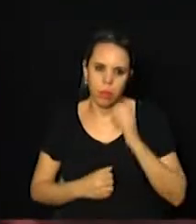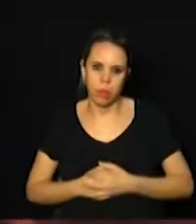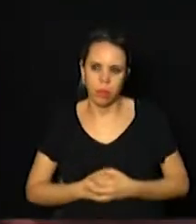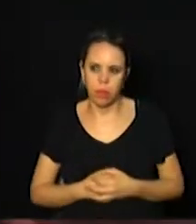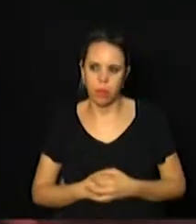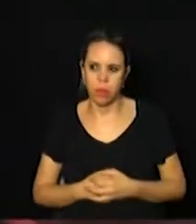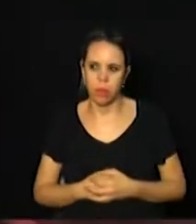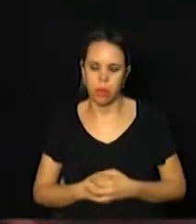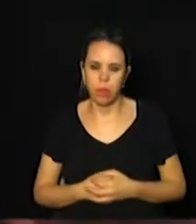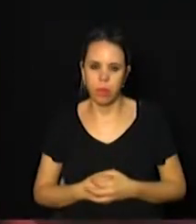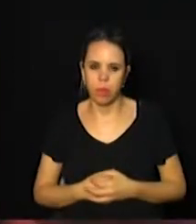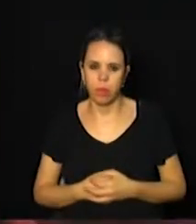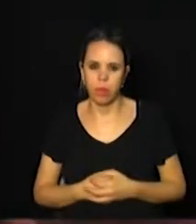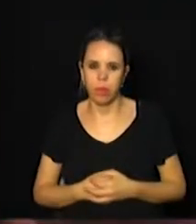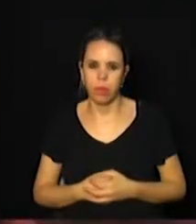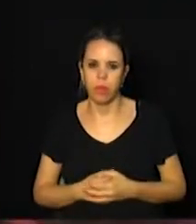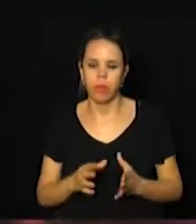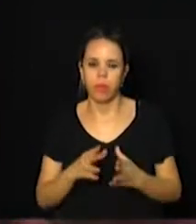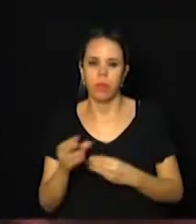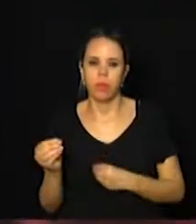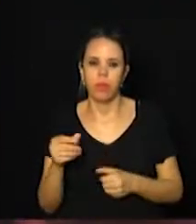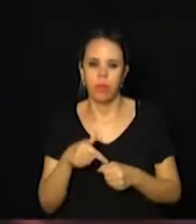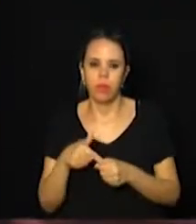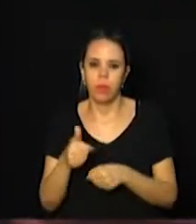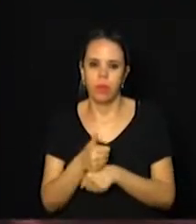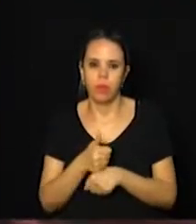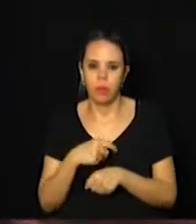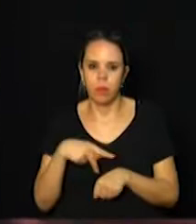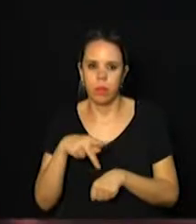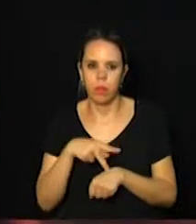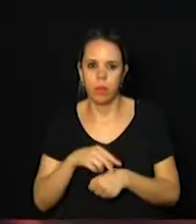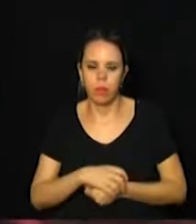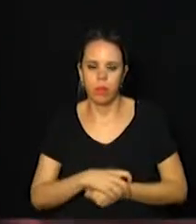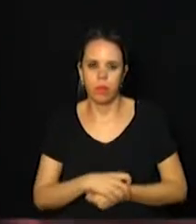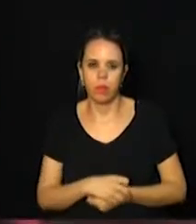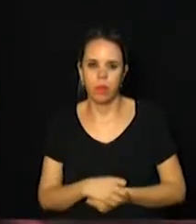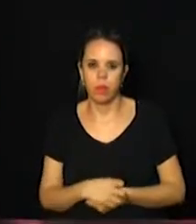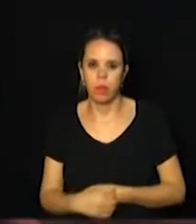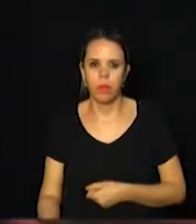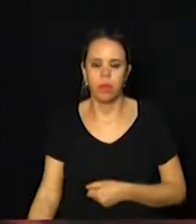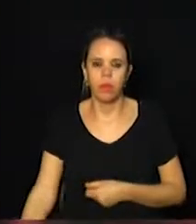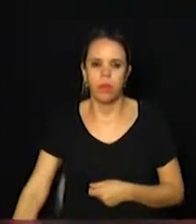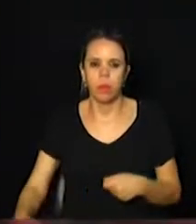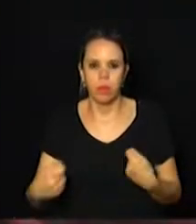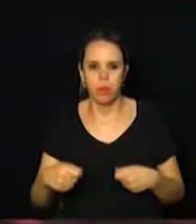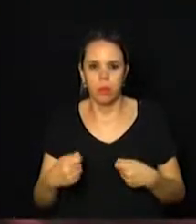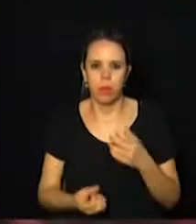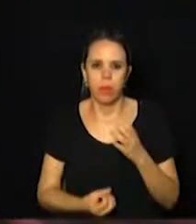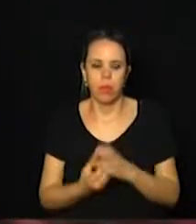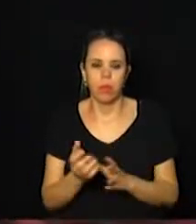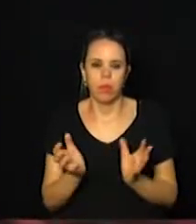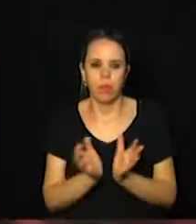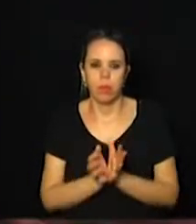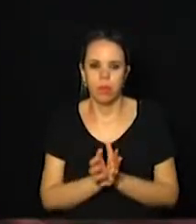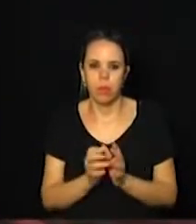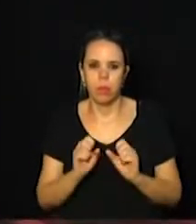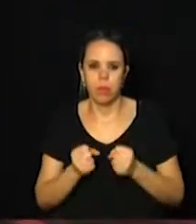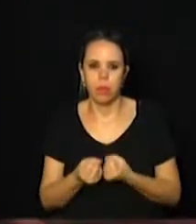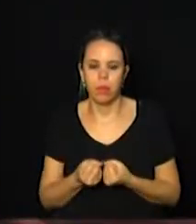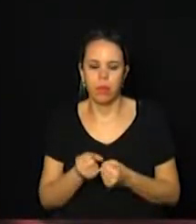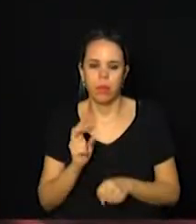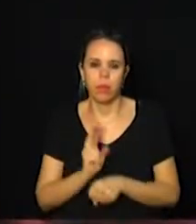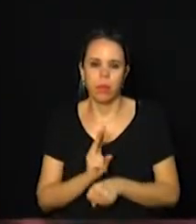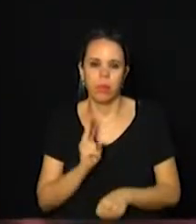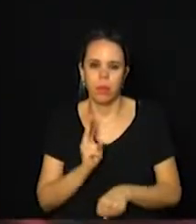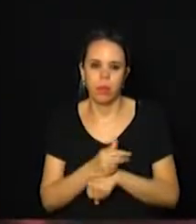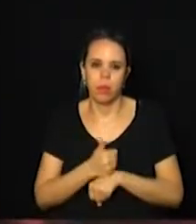em feirões de 30 a profissão de frentista no país e tem que ser necessidade de criar essa frente parlamentar em defesa da preservação